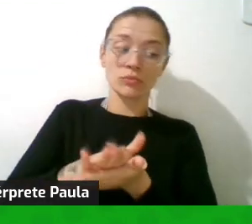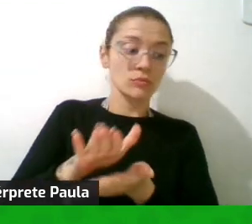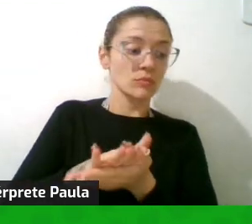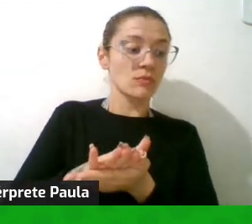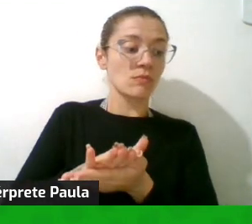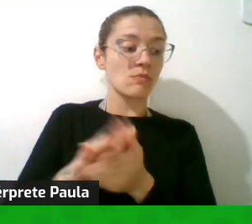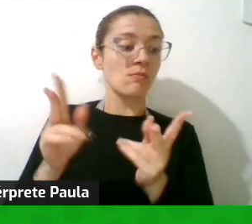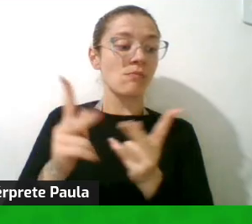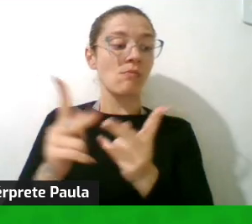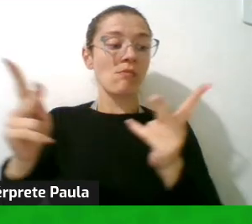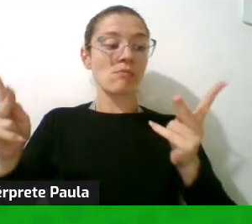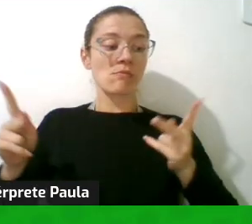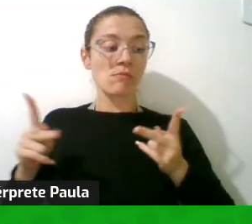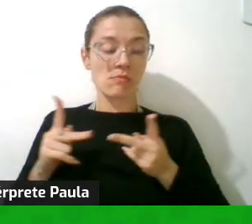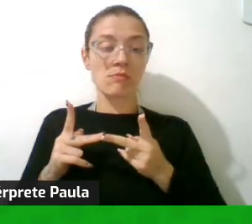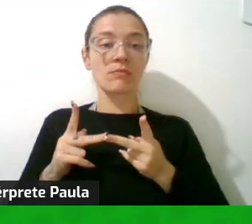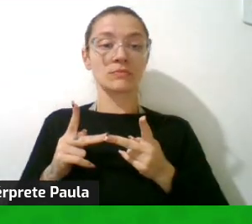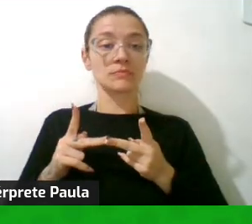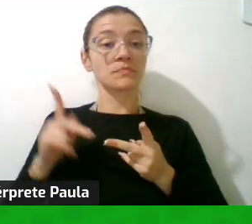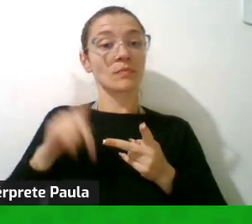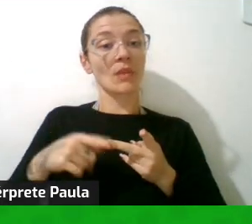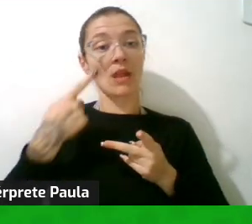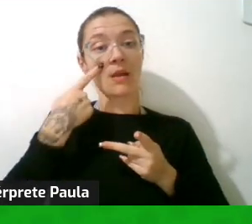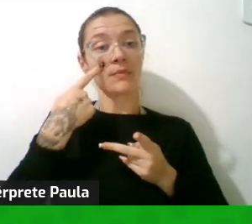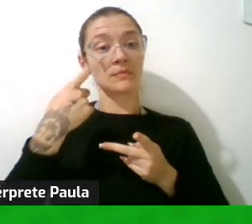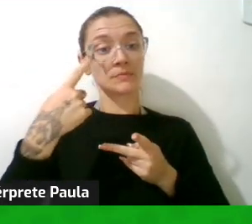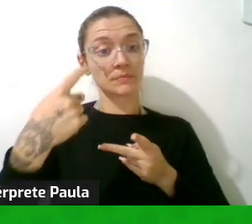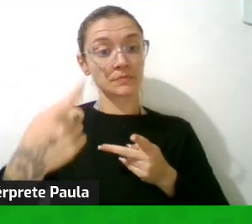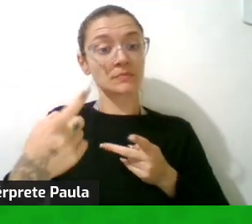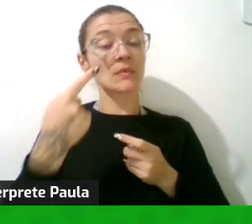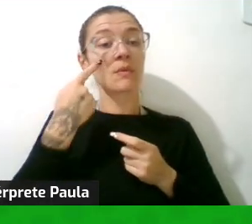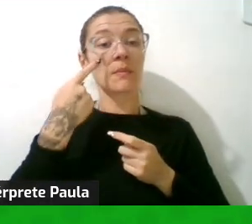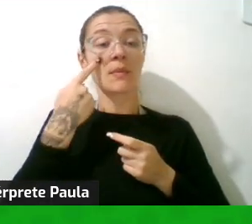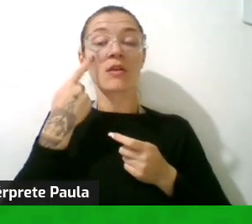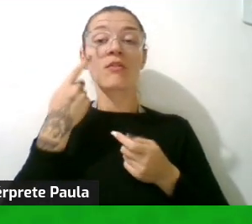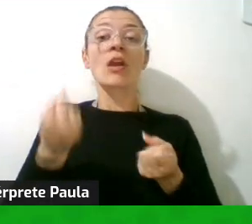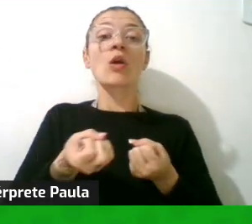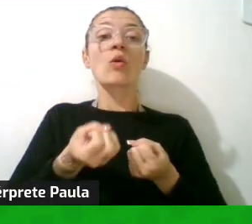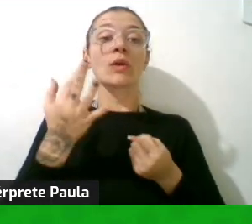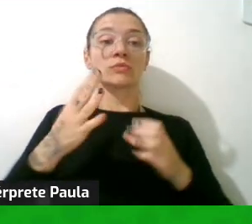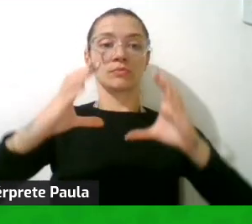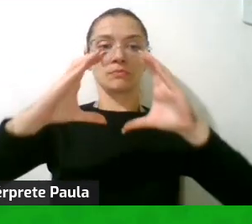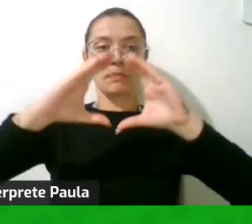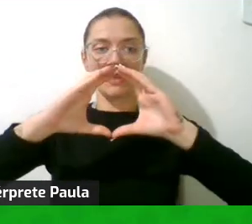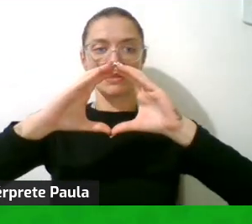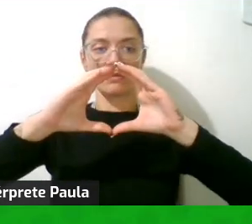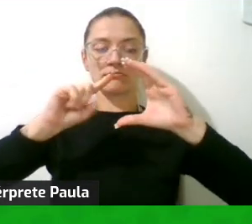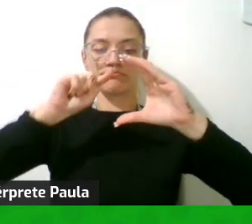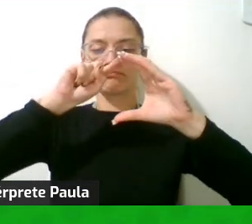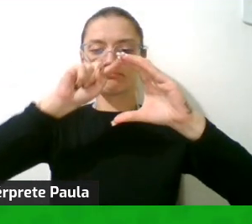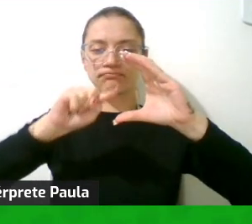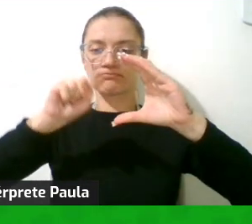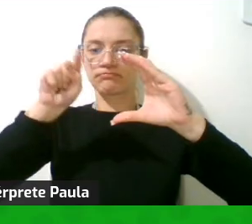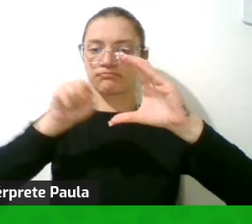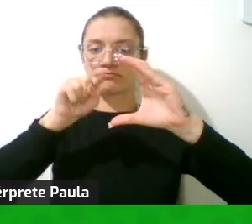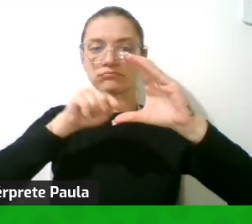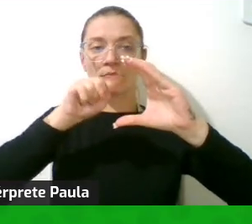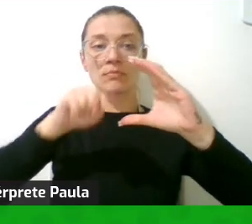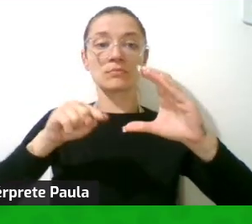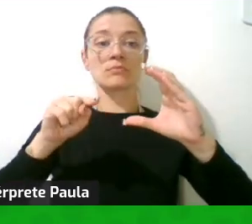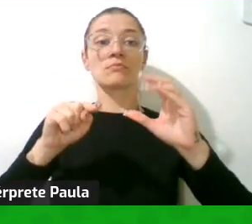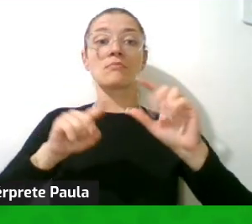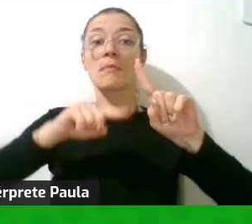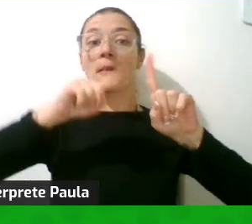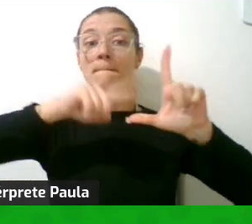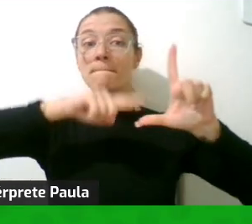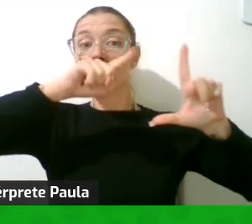pizza, que é interessante para mostrar as partes de um todo. Então, isso é interessante, às vezes, ali numa planilha de investimentos.